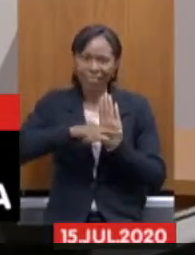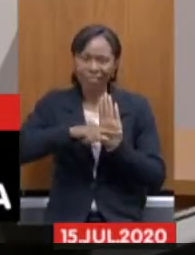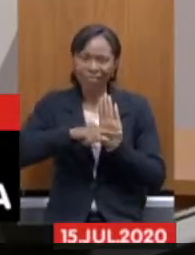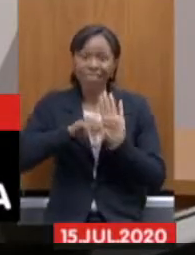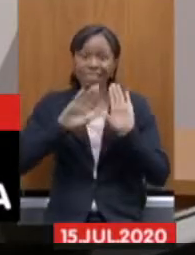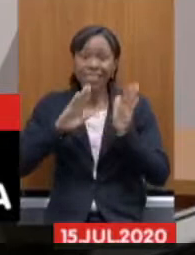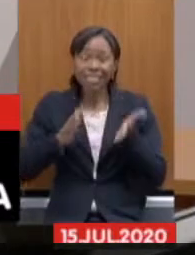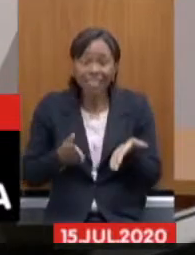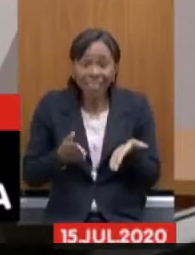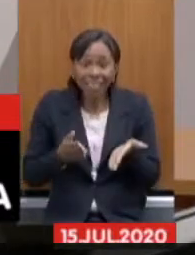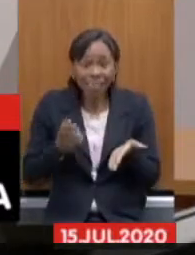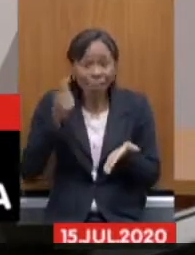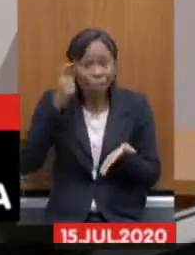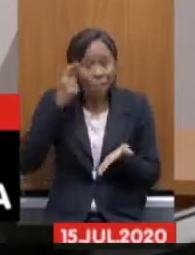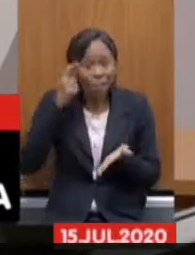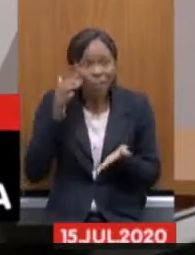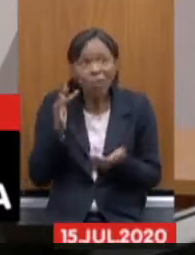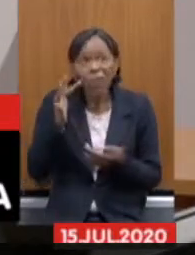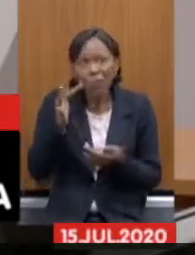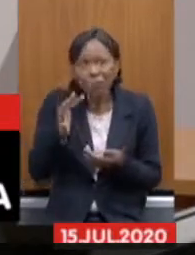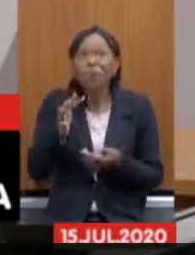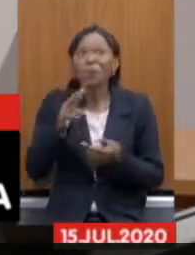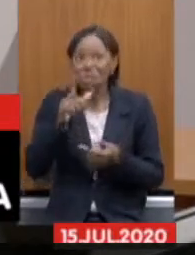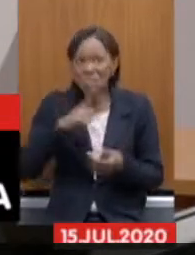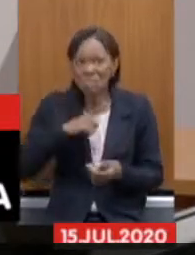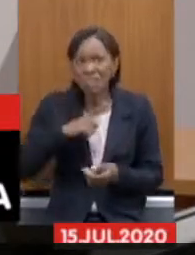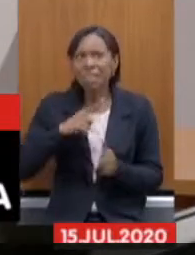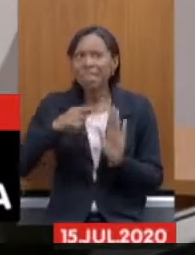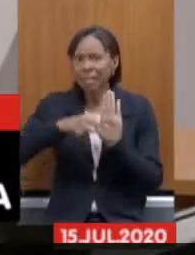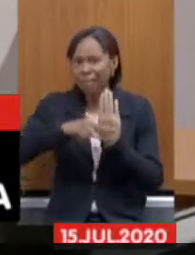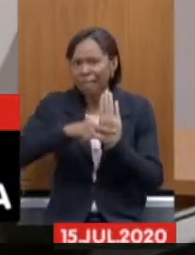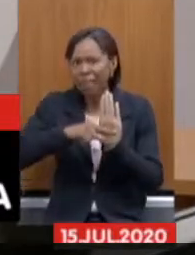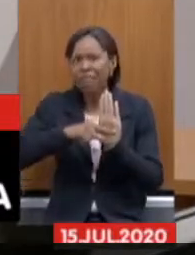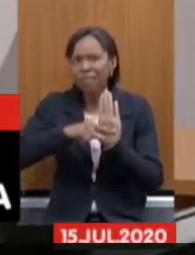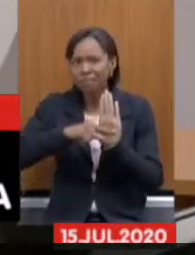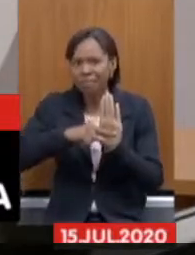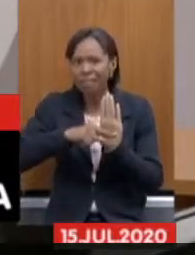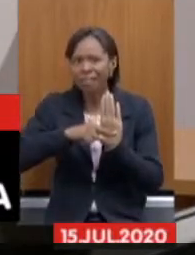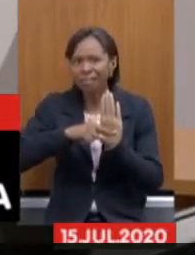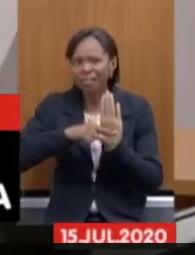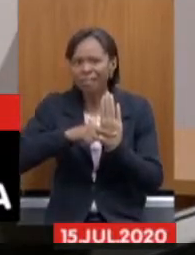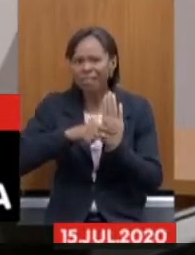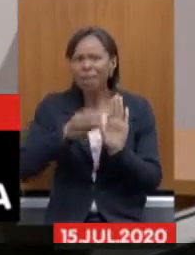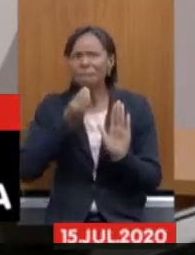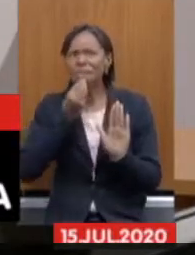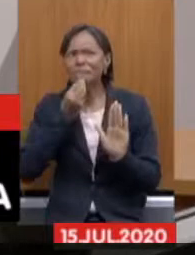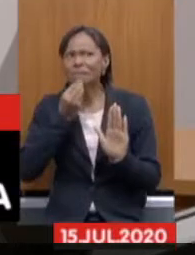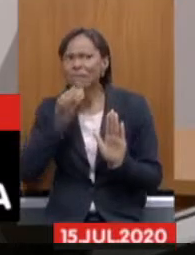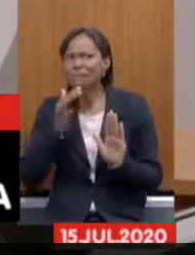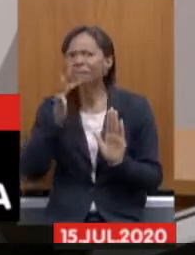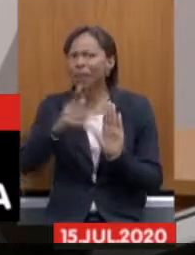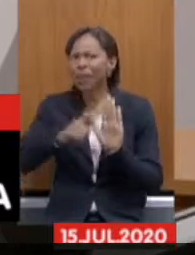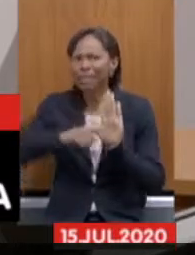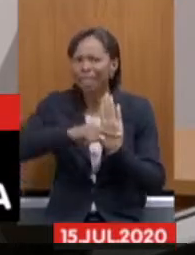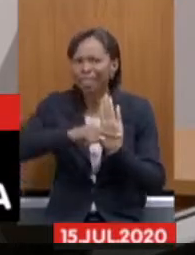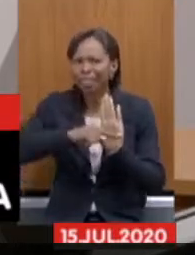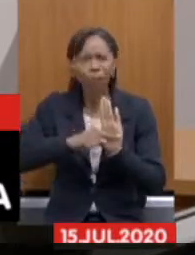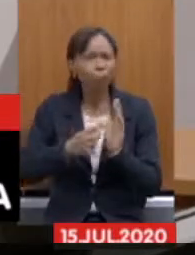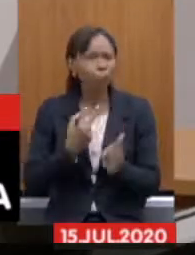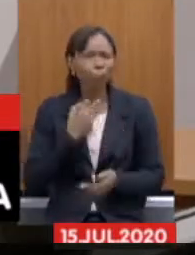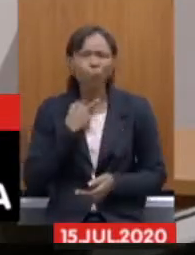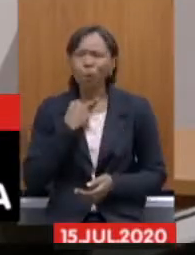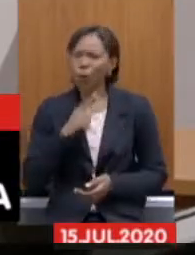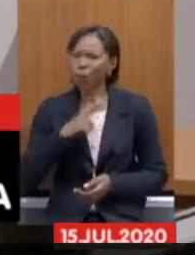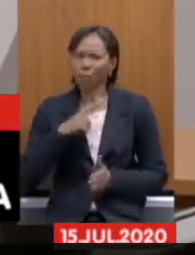se está prevendo deste é incrível a formação nova do mercado já tá sempre vendo um desce e na verdade não pode ter best